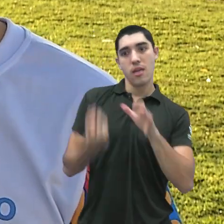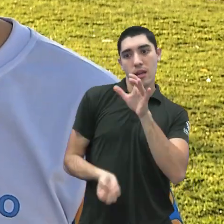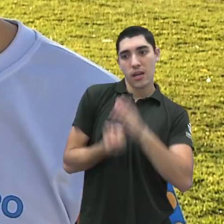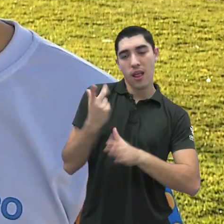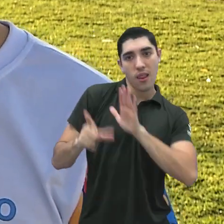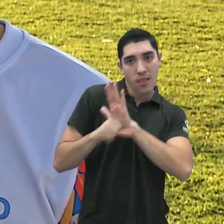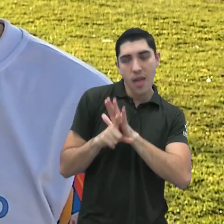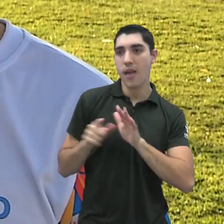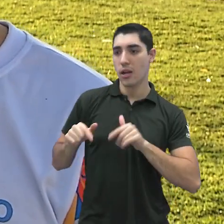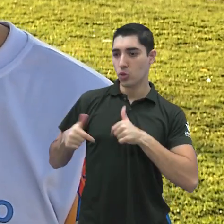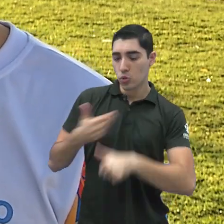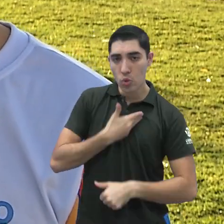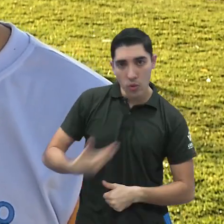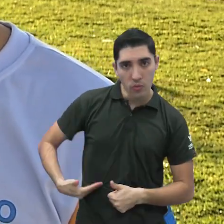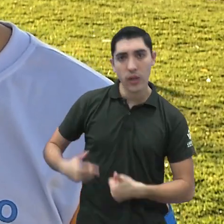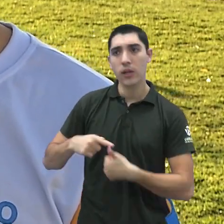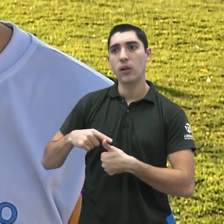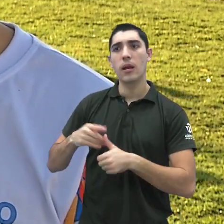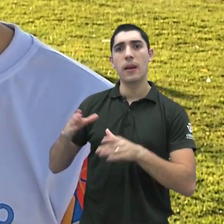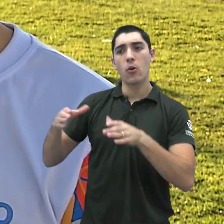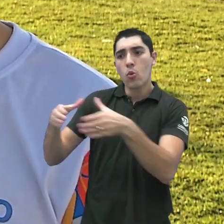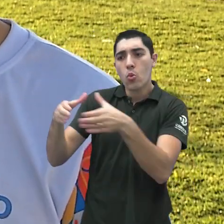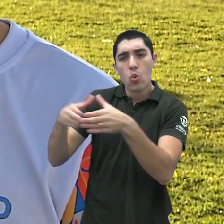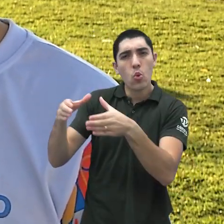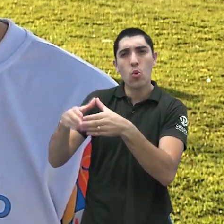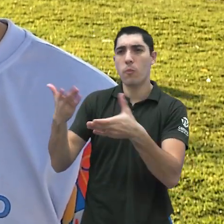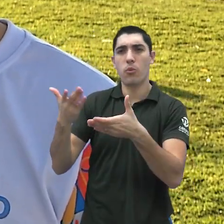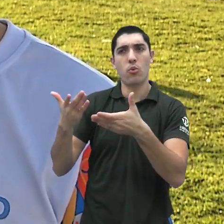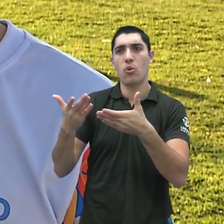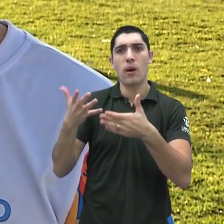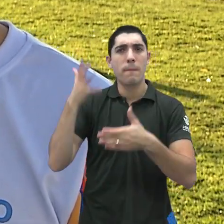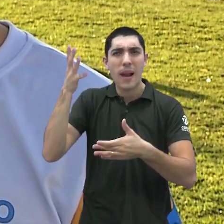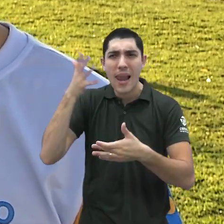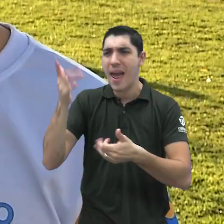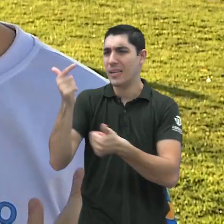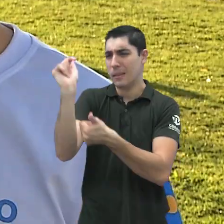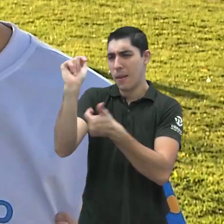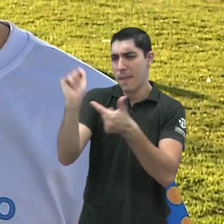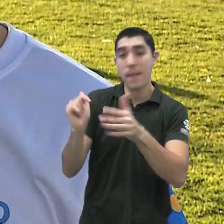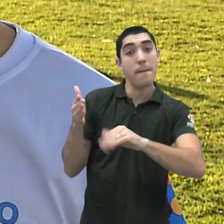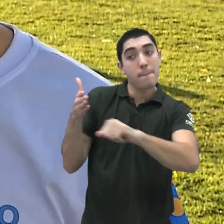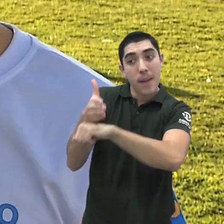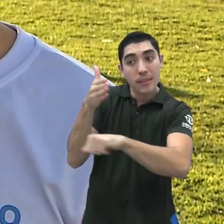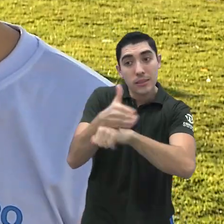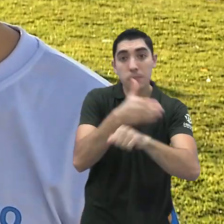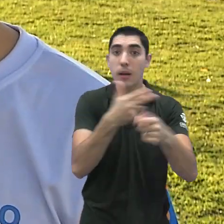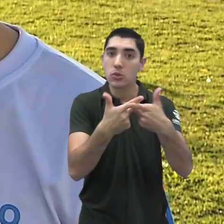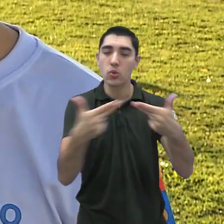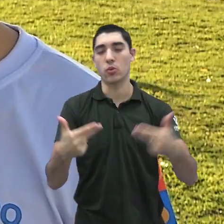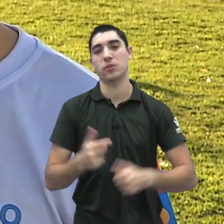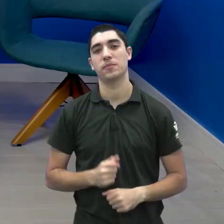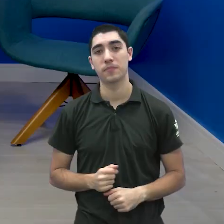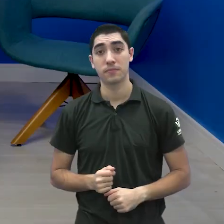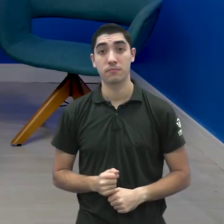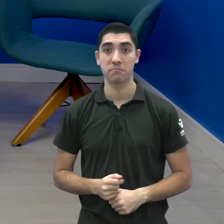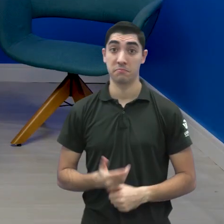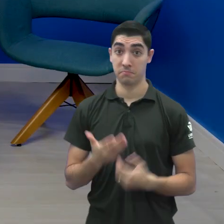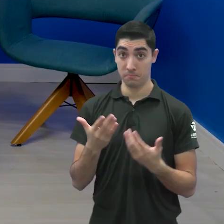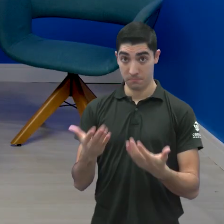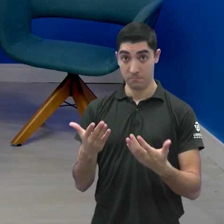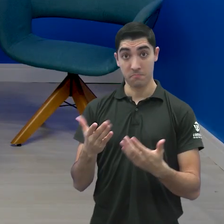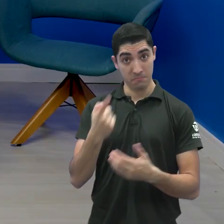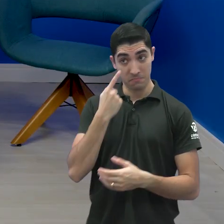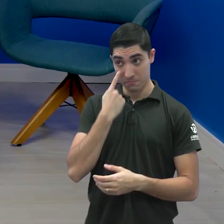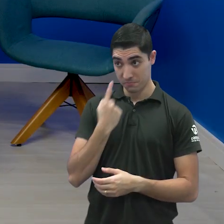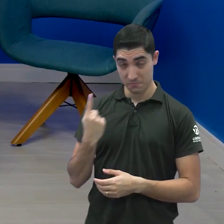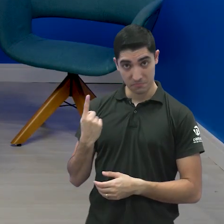públicas, participar, né, das comitivas, enfim, das ações que acontecem na cidade. Pois é, Marvin,